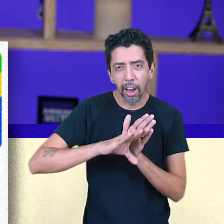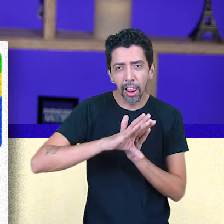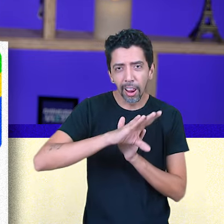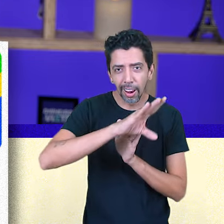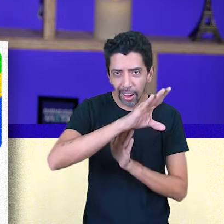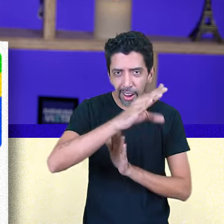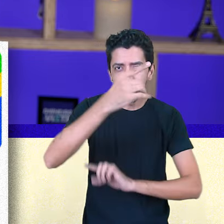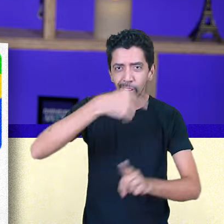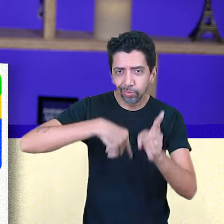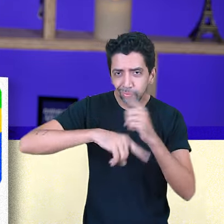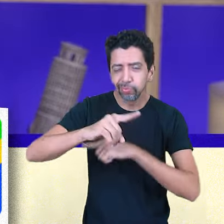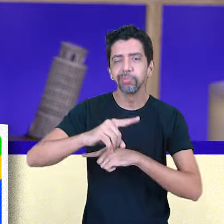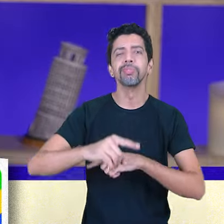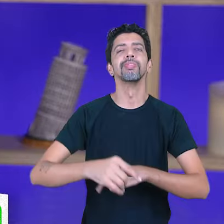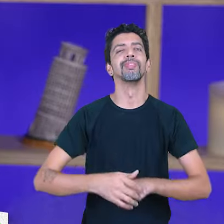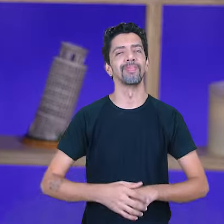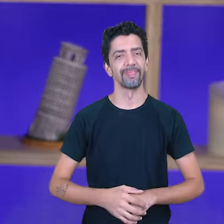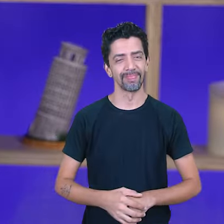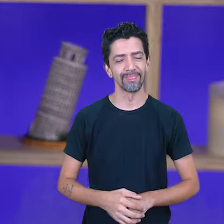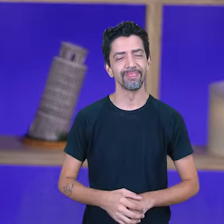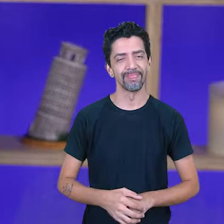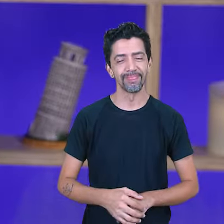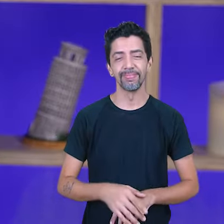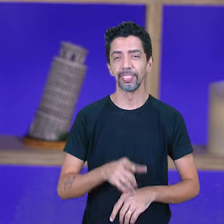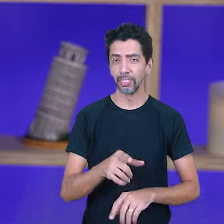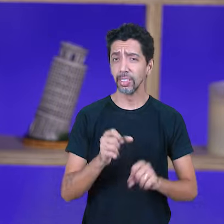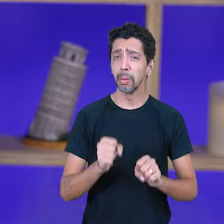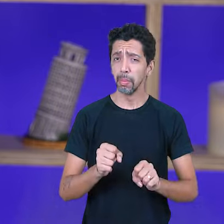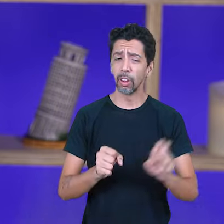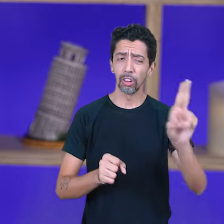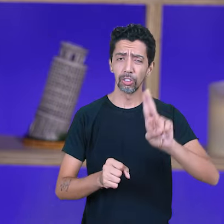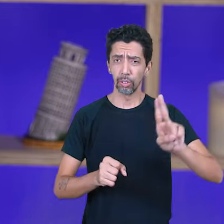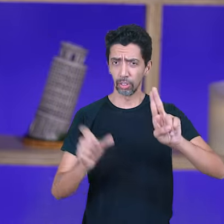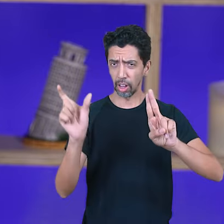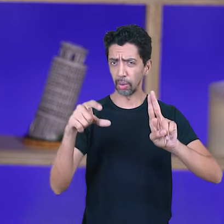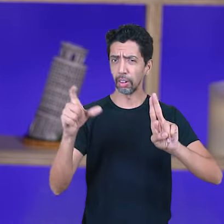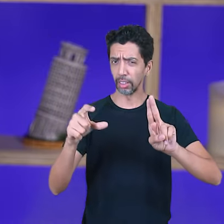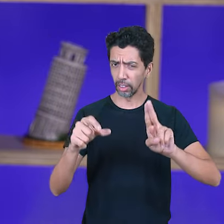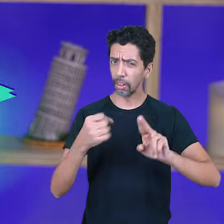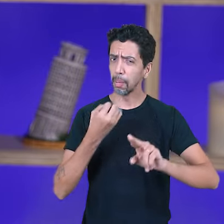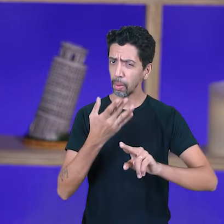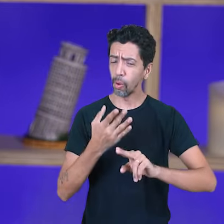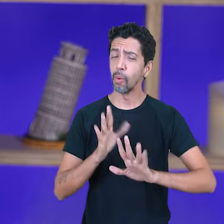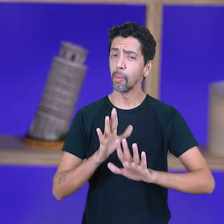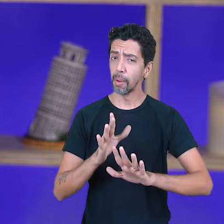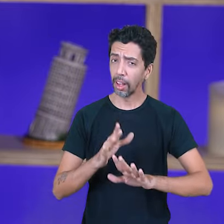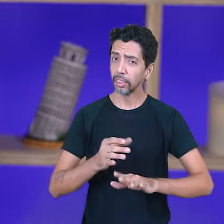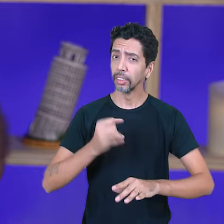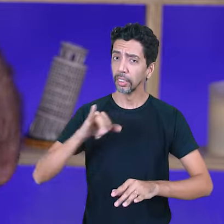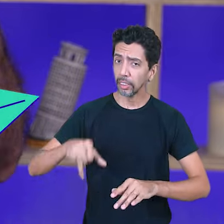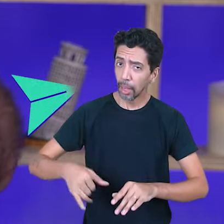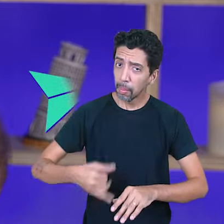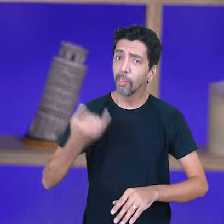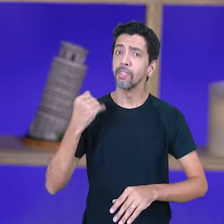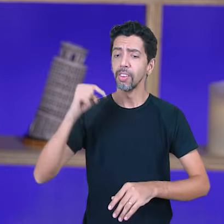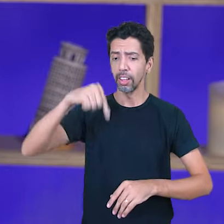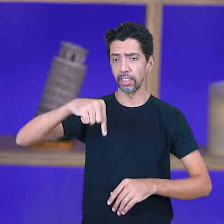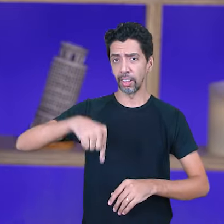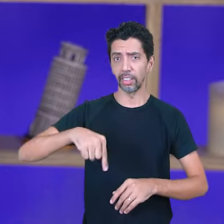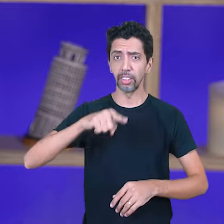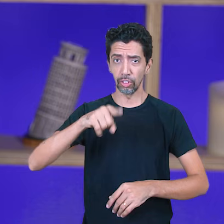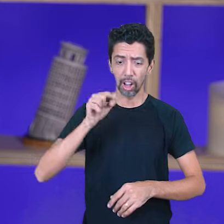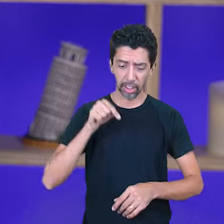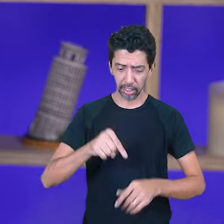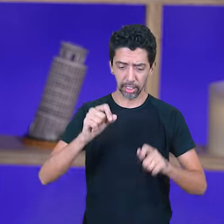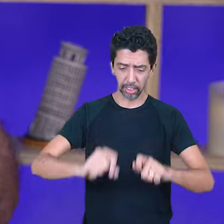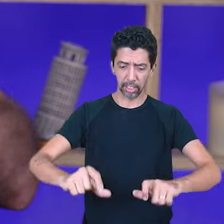história Vitoriosa tendo o cartão de crédito como seu grande aliado então não perca tempo vai est na descrição para que você possa